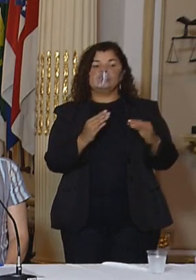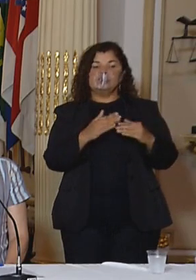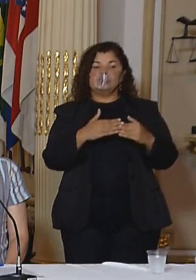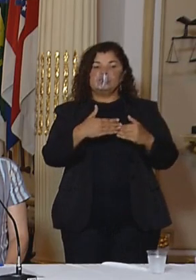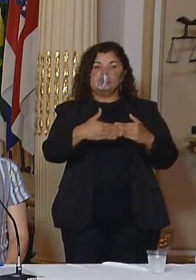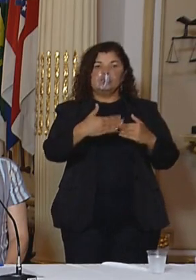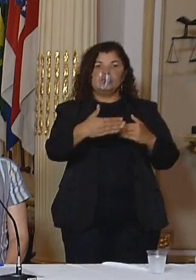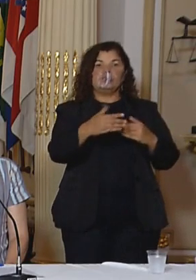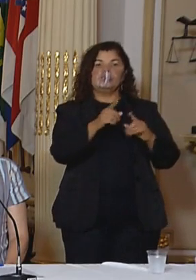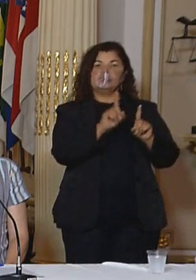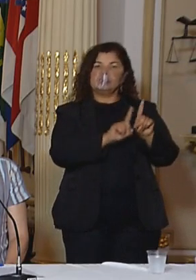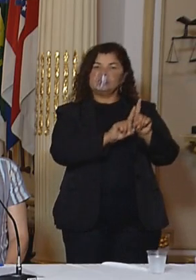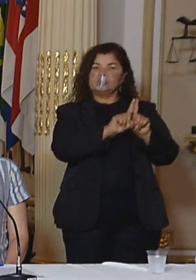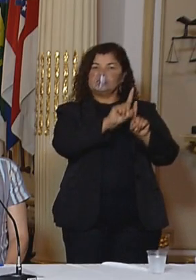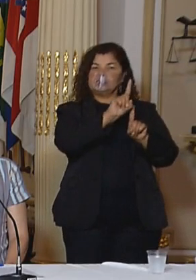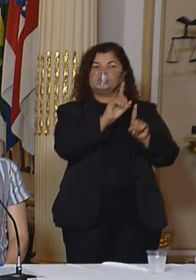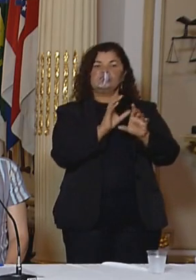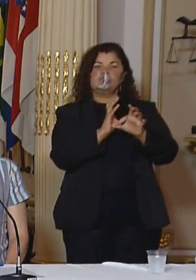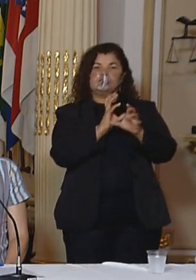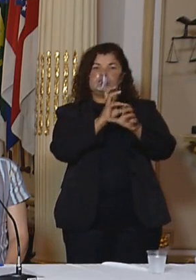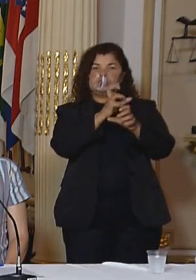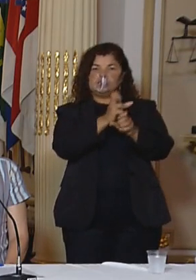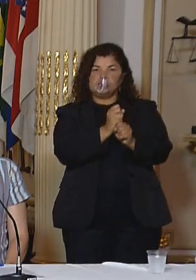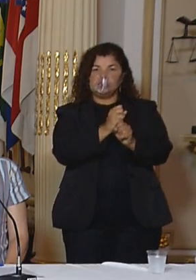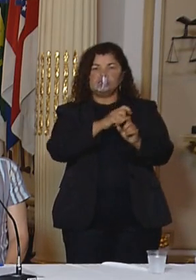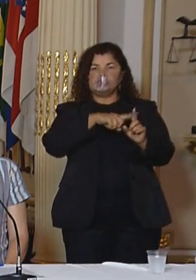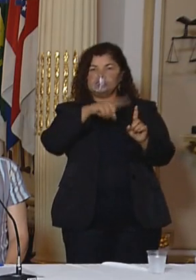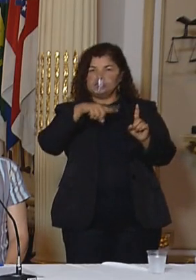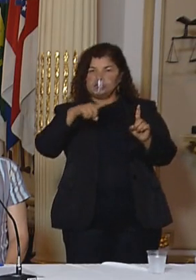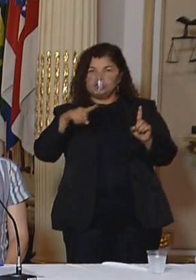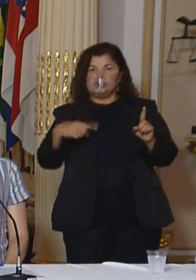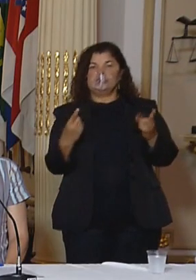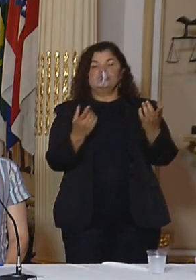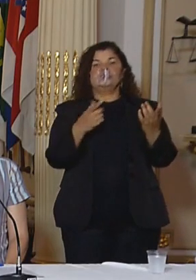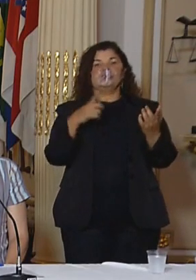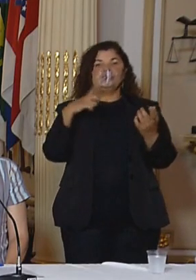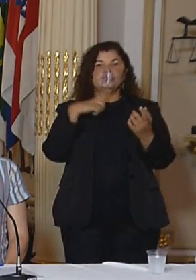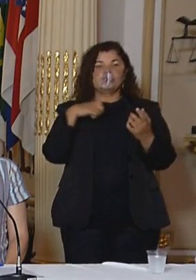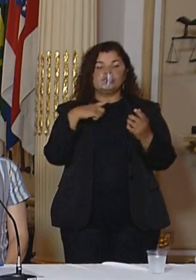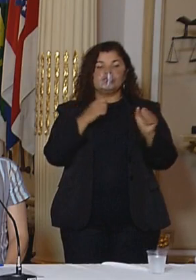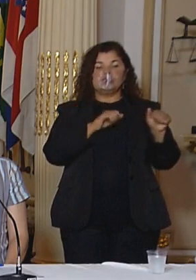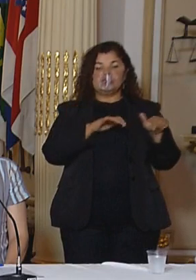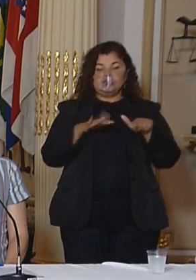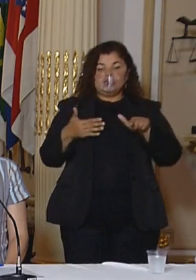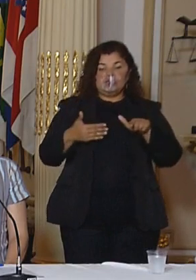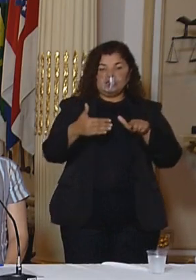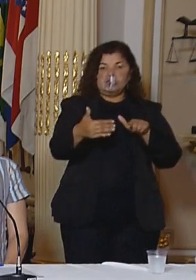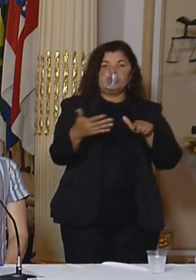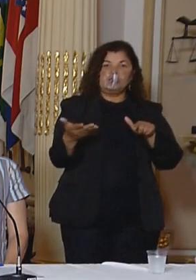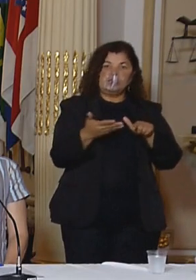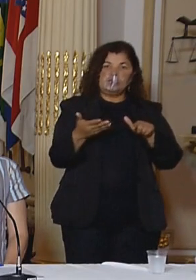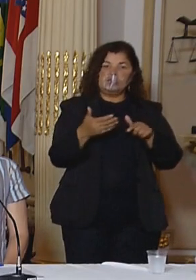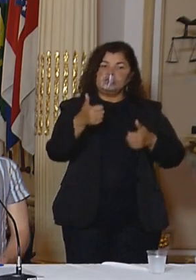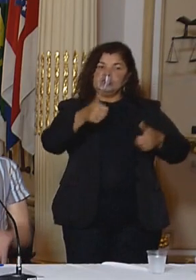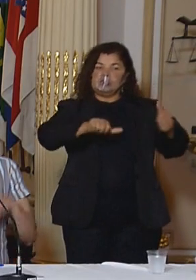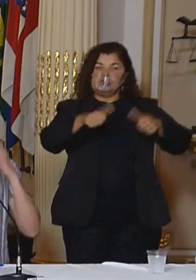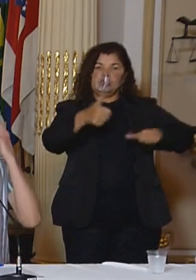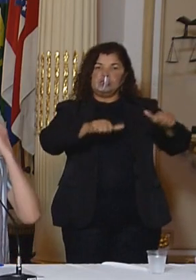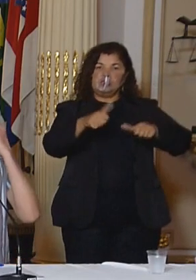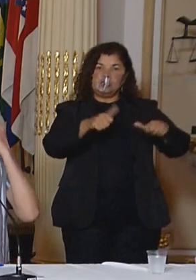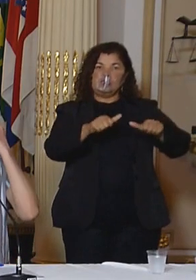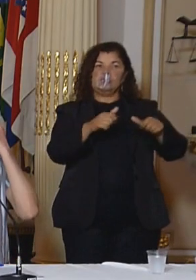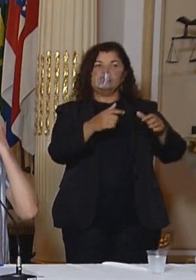próximos números, aos próximos dados, à coleta de dados que teremos essa semana e à análise desses